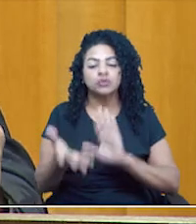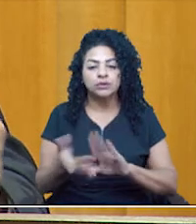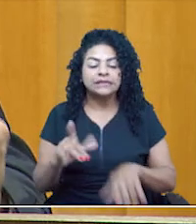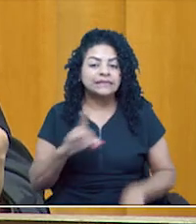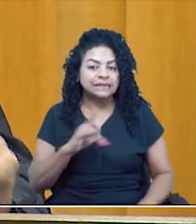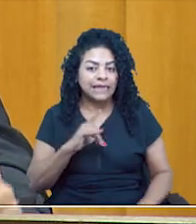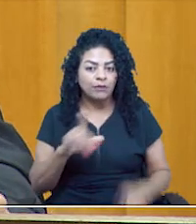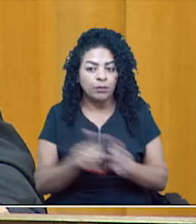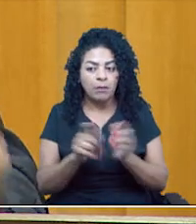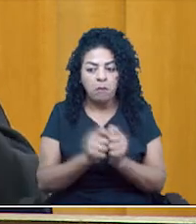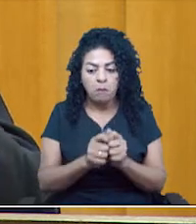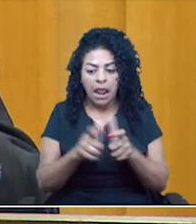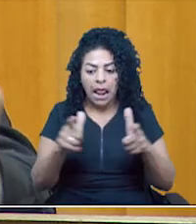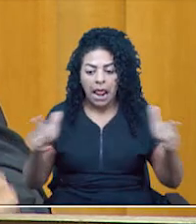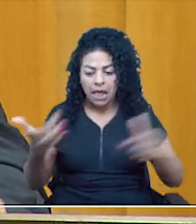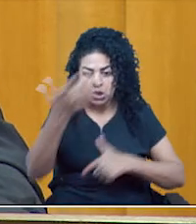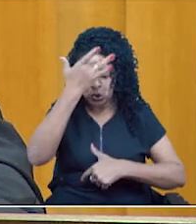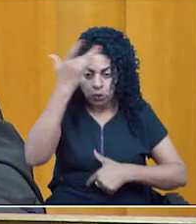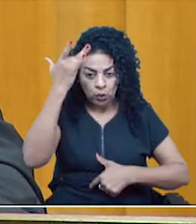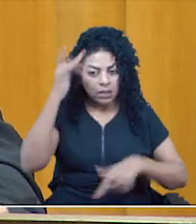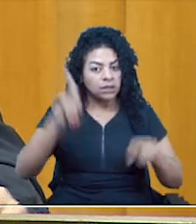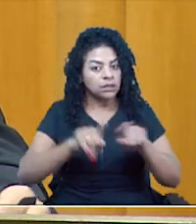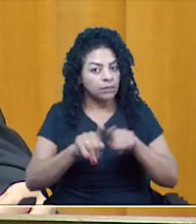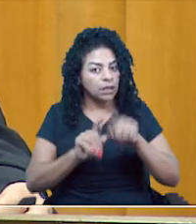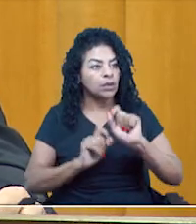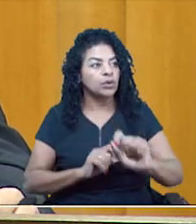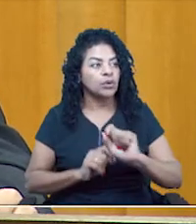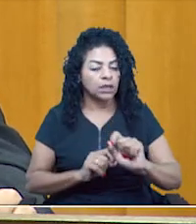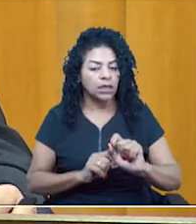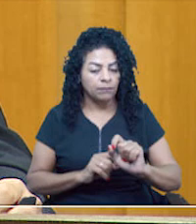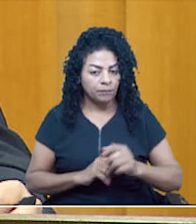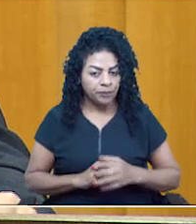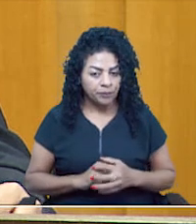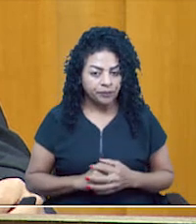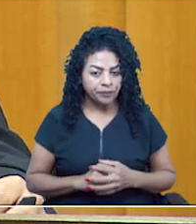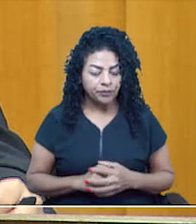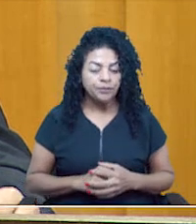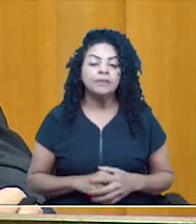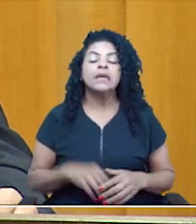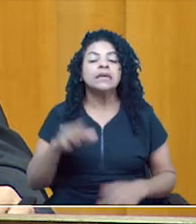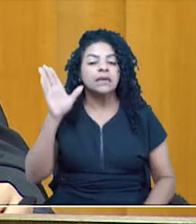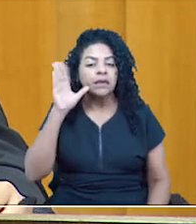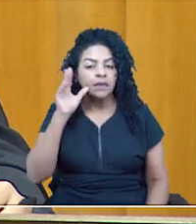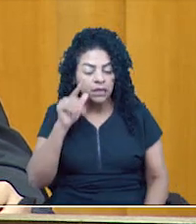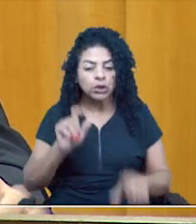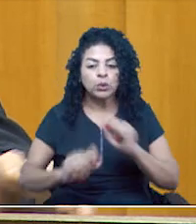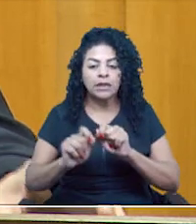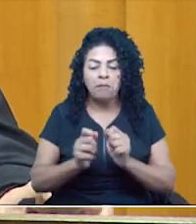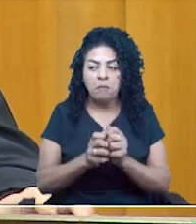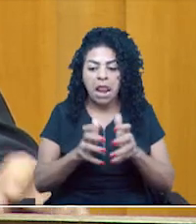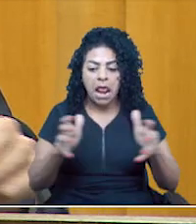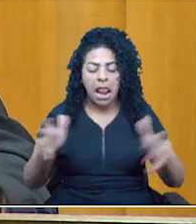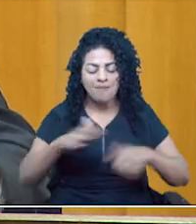e subnotificado, especialmente subnotificado na questão da saúde mental e mais aos servidores. Adoecimento crescente. Não